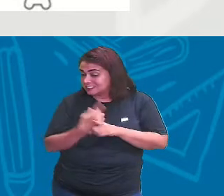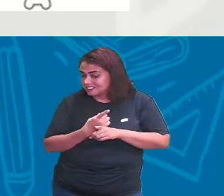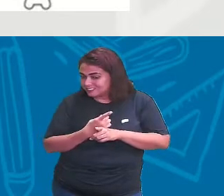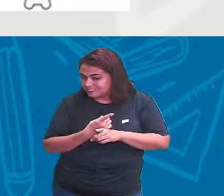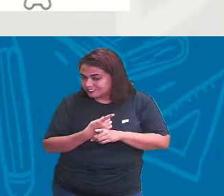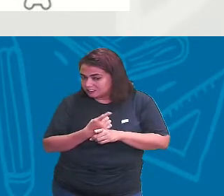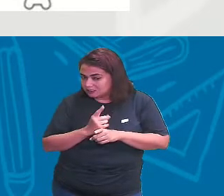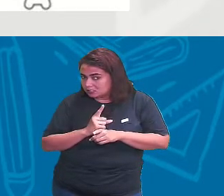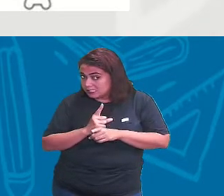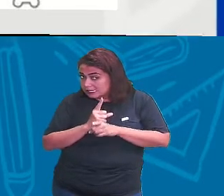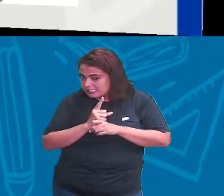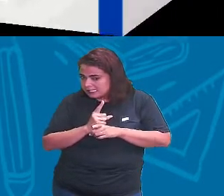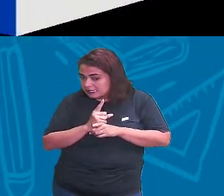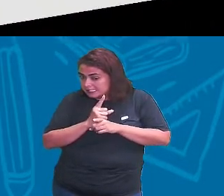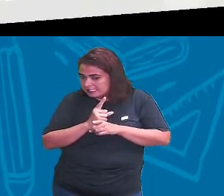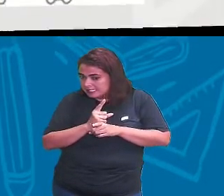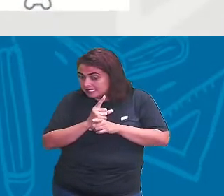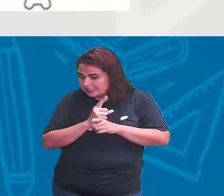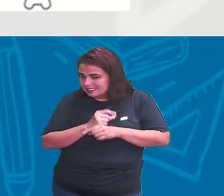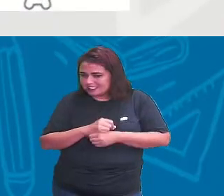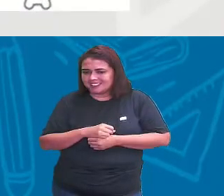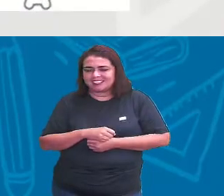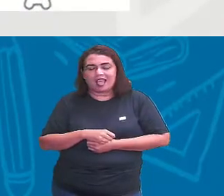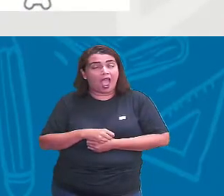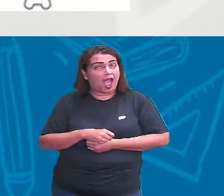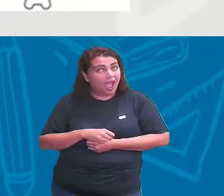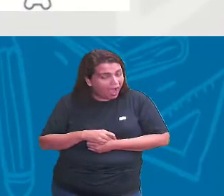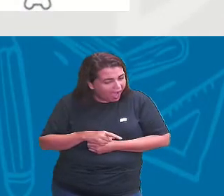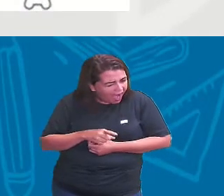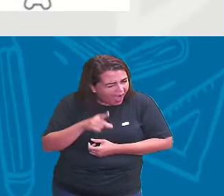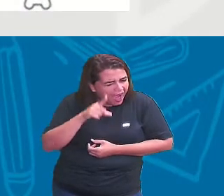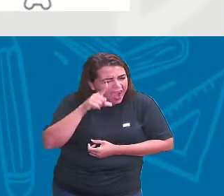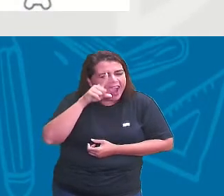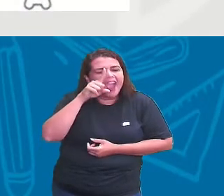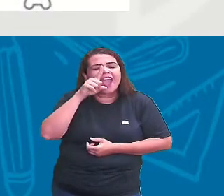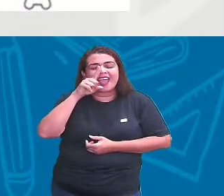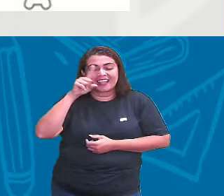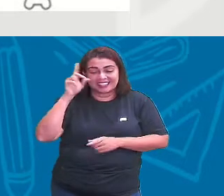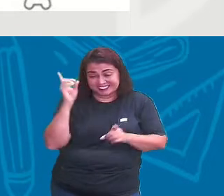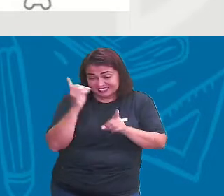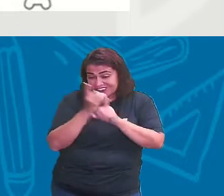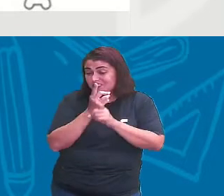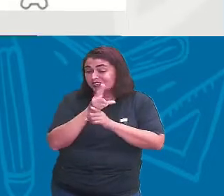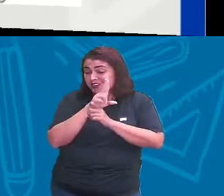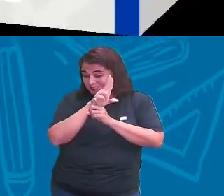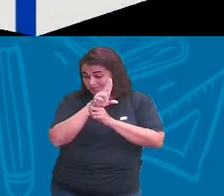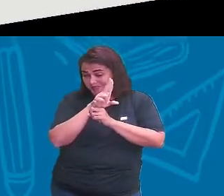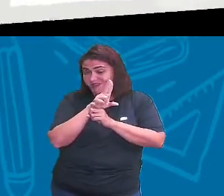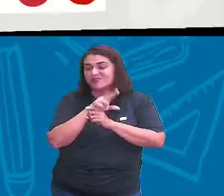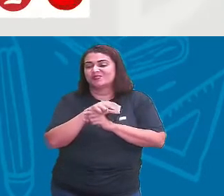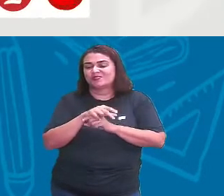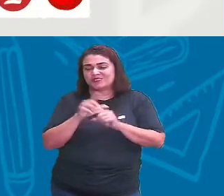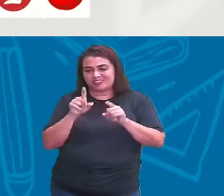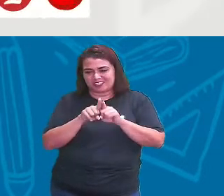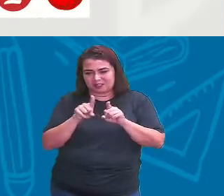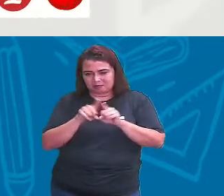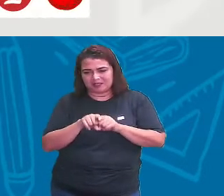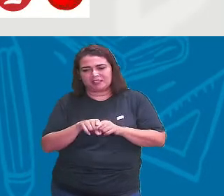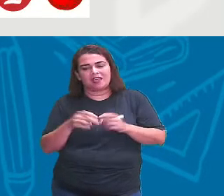Está um pouquinho mais em cima. Vamos ver. Ah, ela está ali, ela apareceu. Outra letra U também. Tá